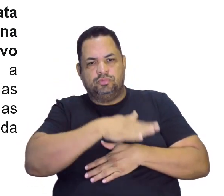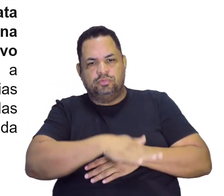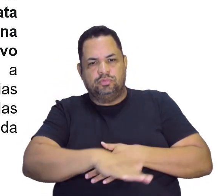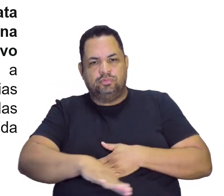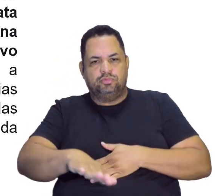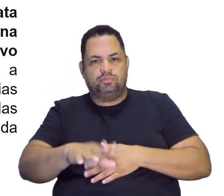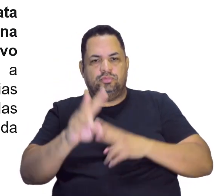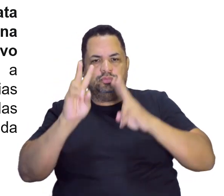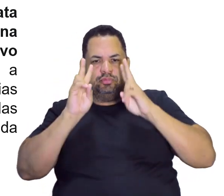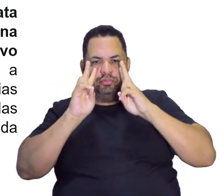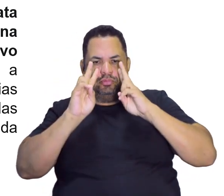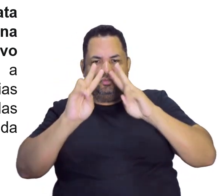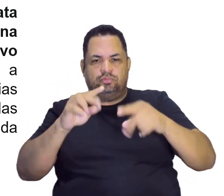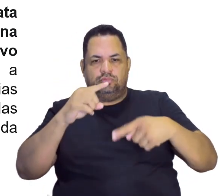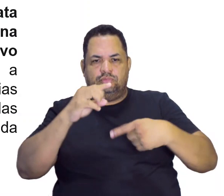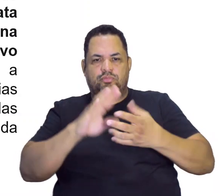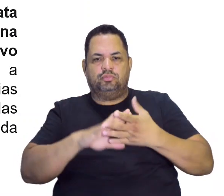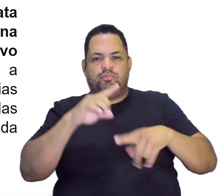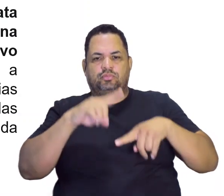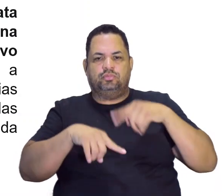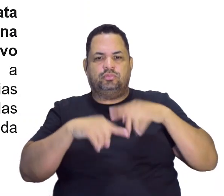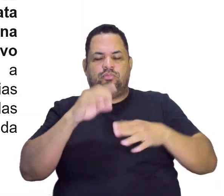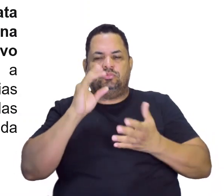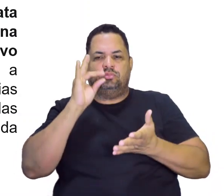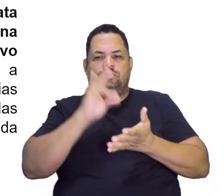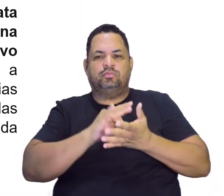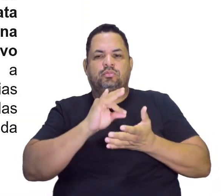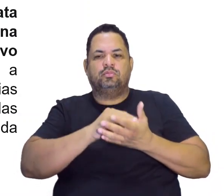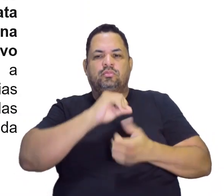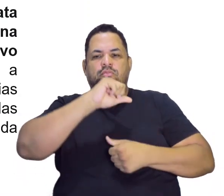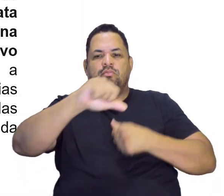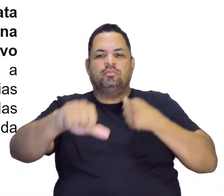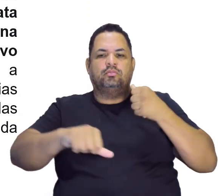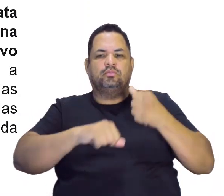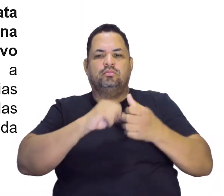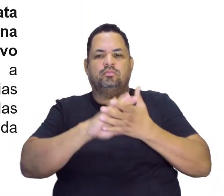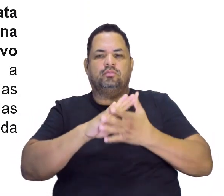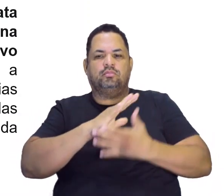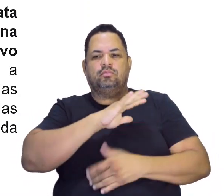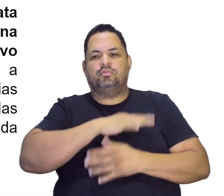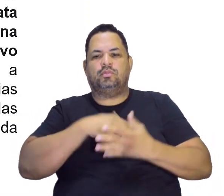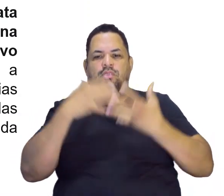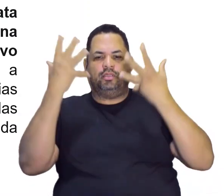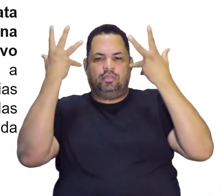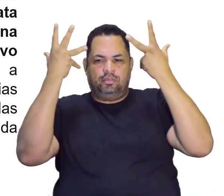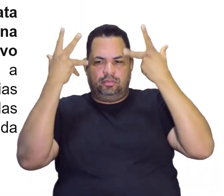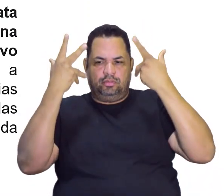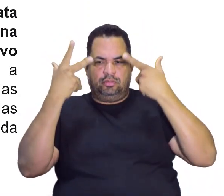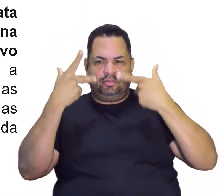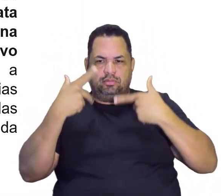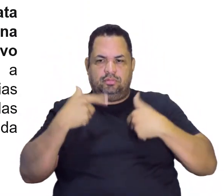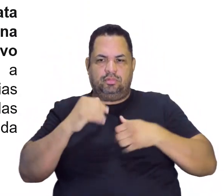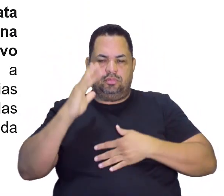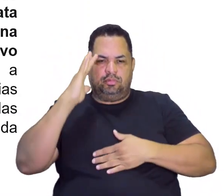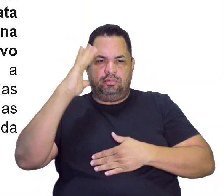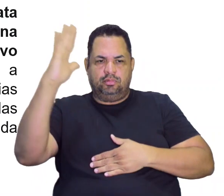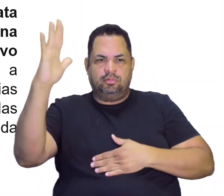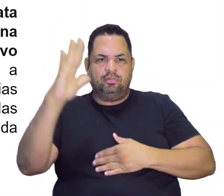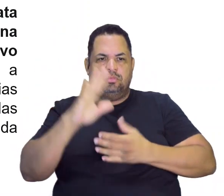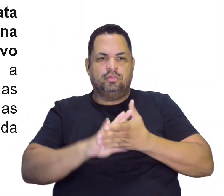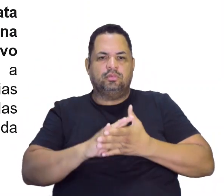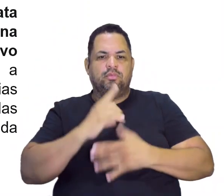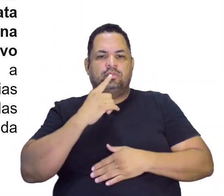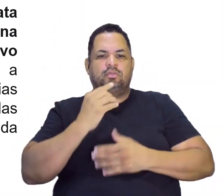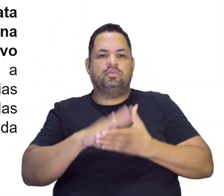infância visão de objetos reais transformados em bichos imaginários então nós já vemos que foge